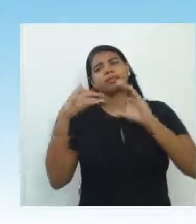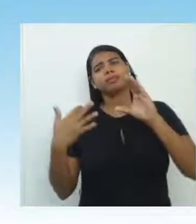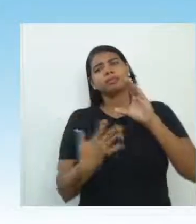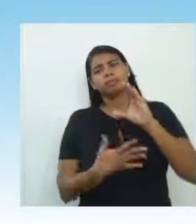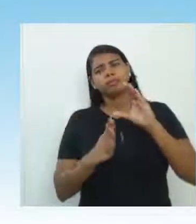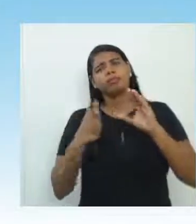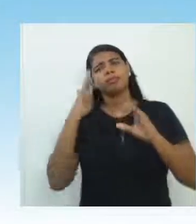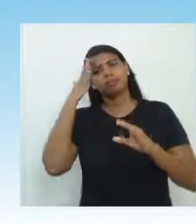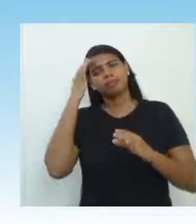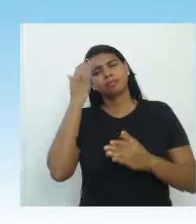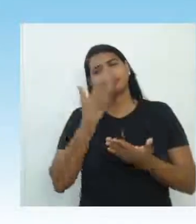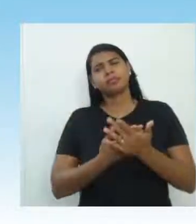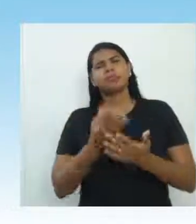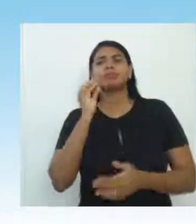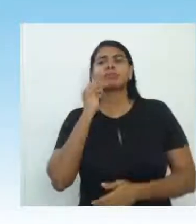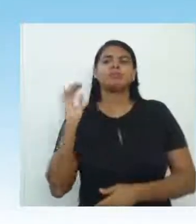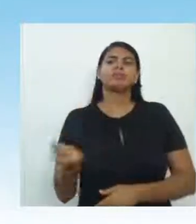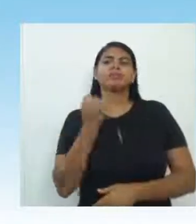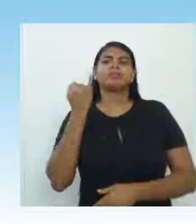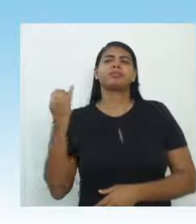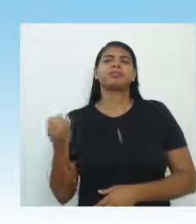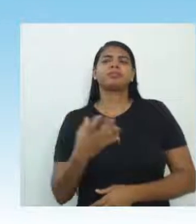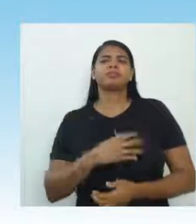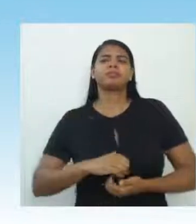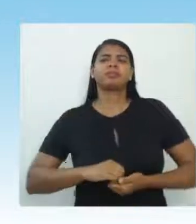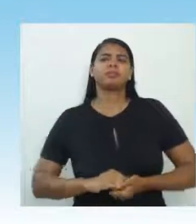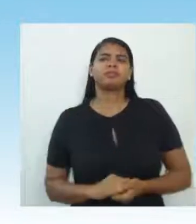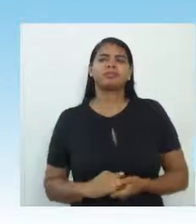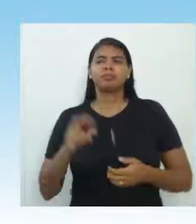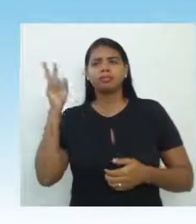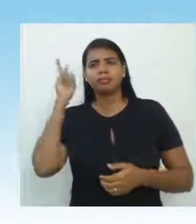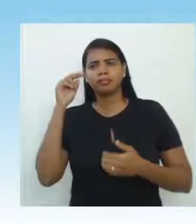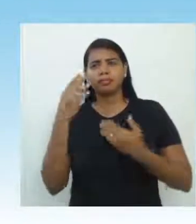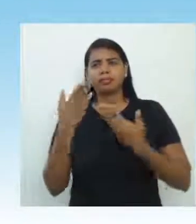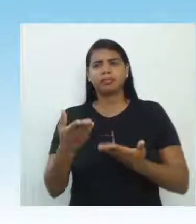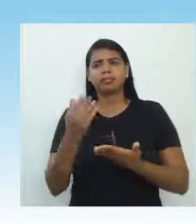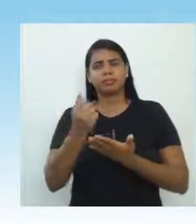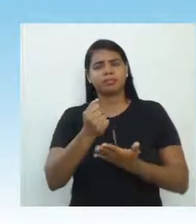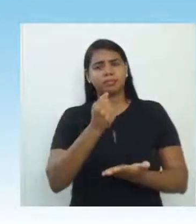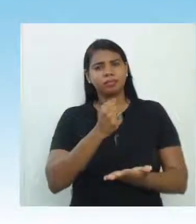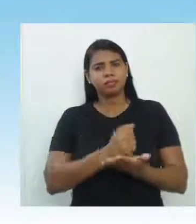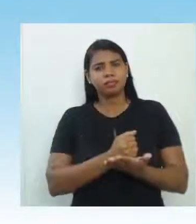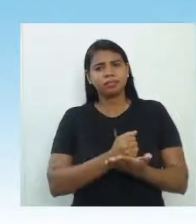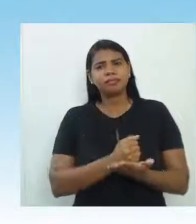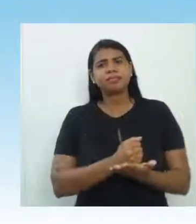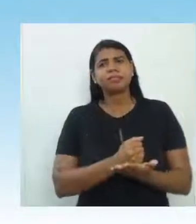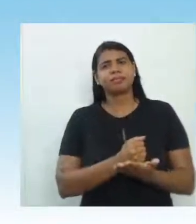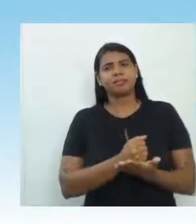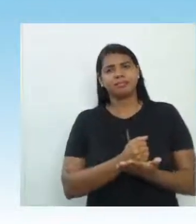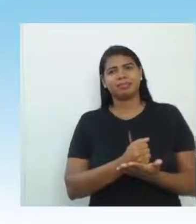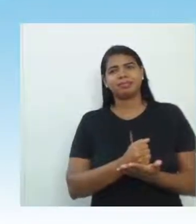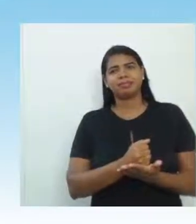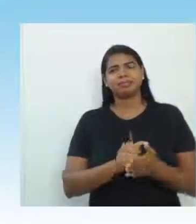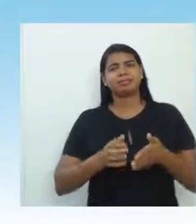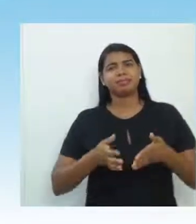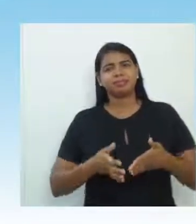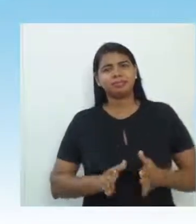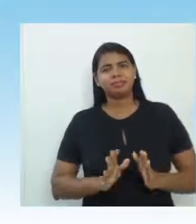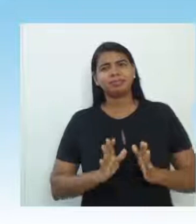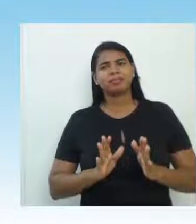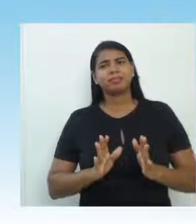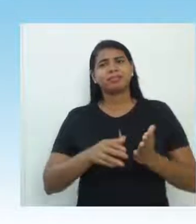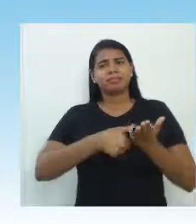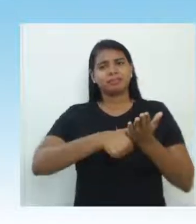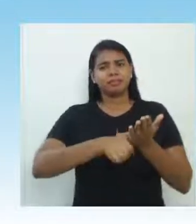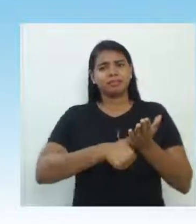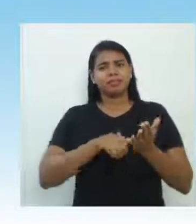gente acha que é importante para vocês estarem bem ligados aí. E lembrar que vocês terão que tirar os documentos, né, tem, claro que o registro de nascimento, a identidade, identidade,